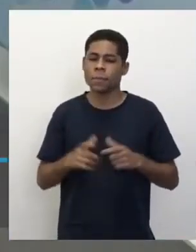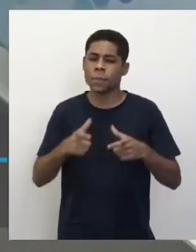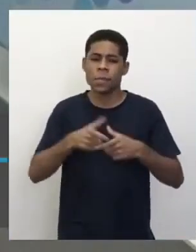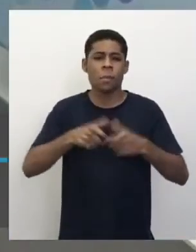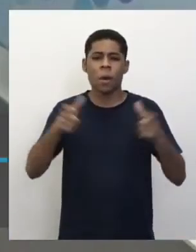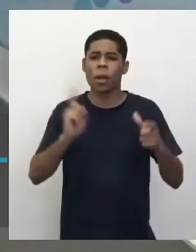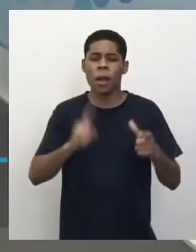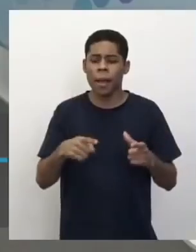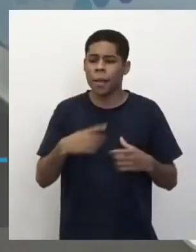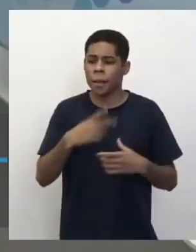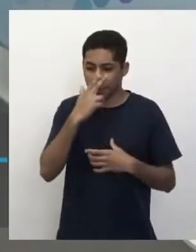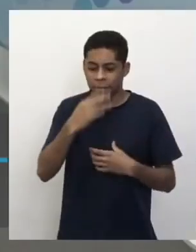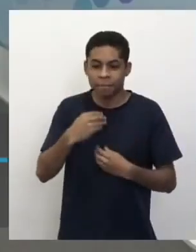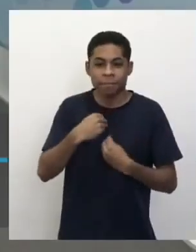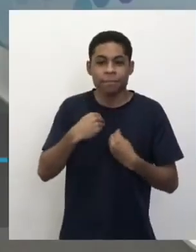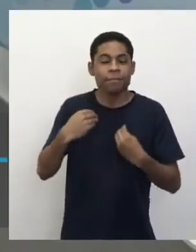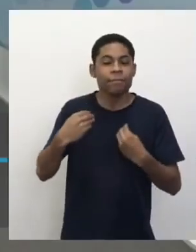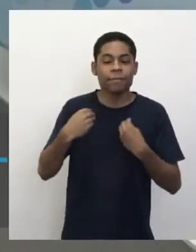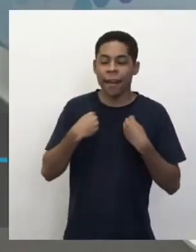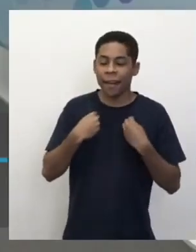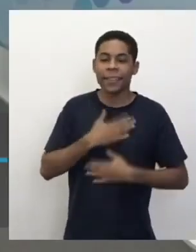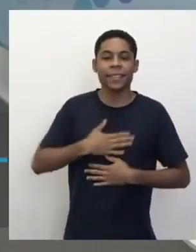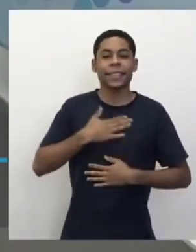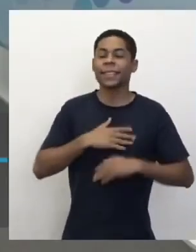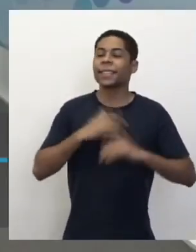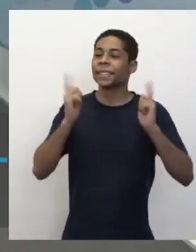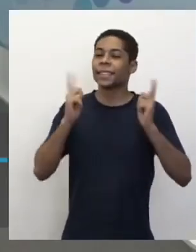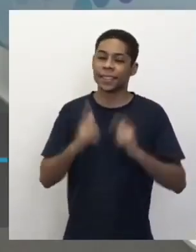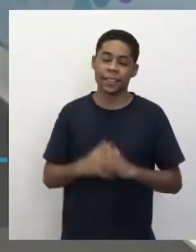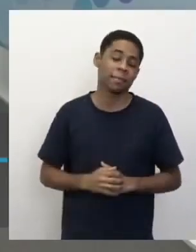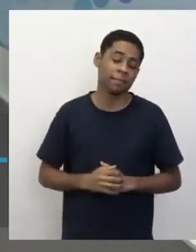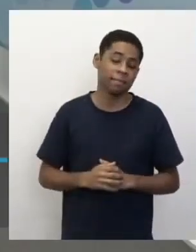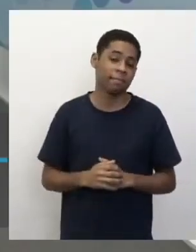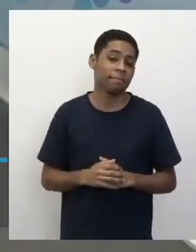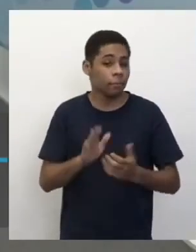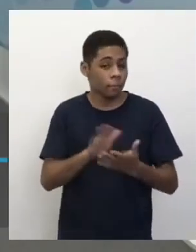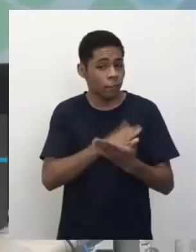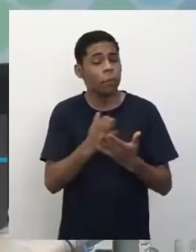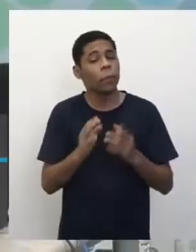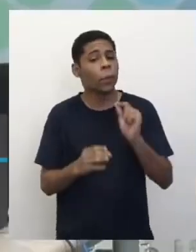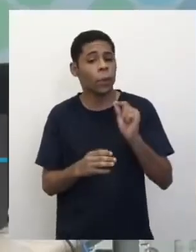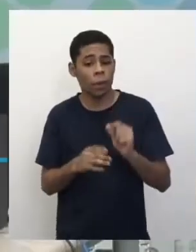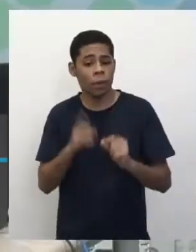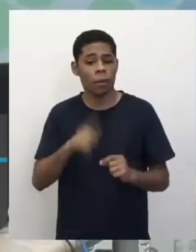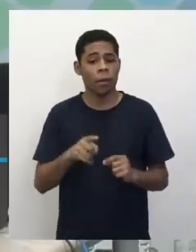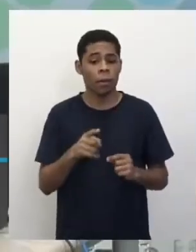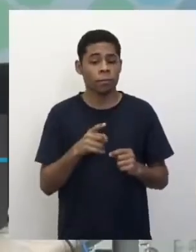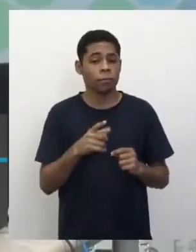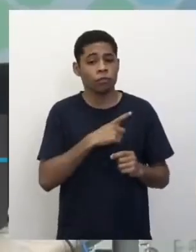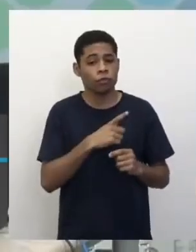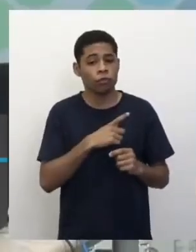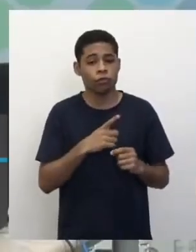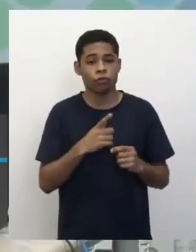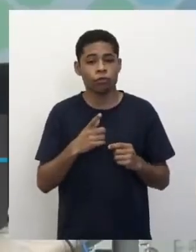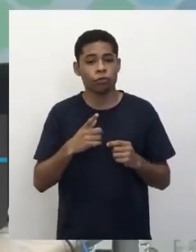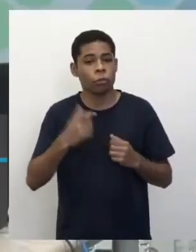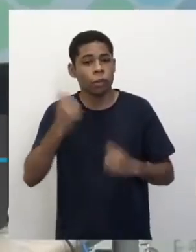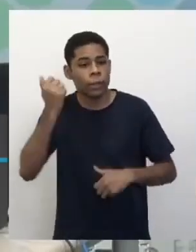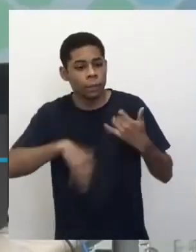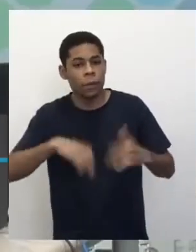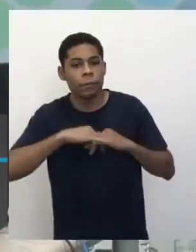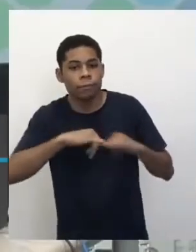para entretenimento, né? A maioria. Alguns até marcaram um pouco alguns elementos da narrativa aí,